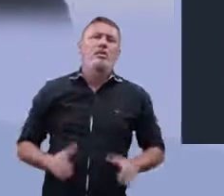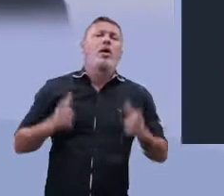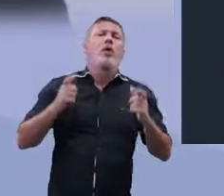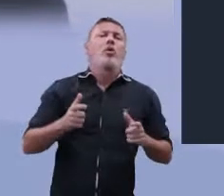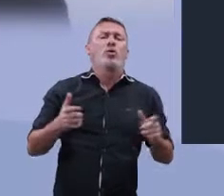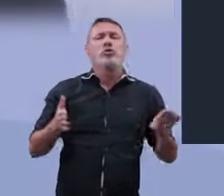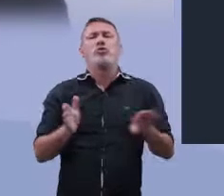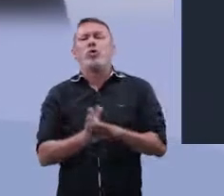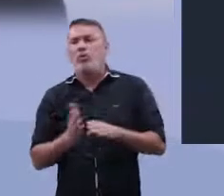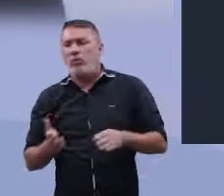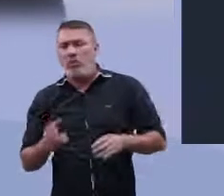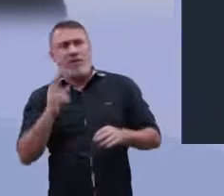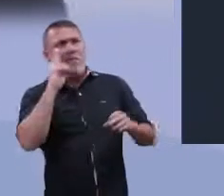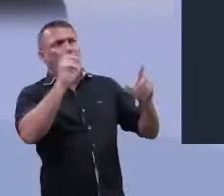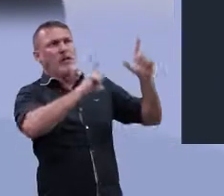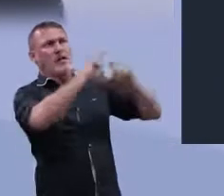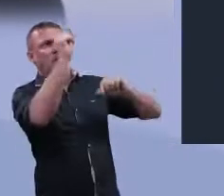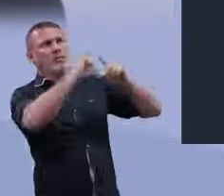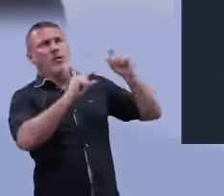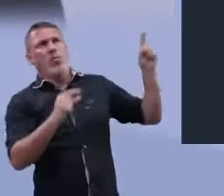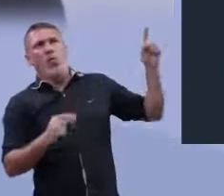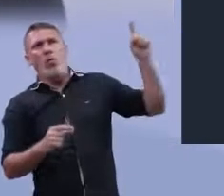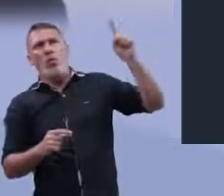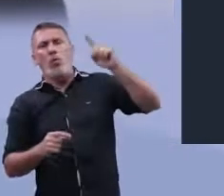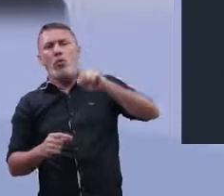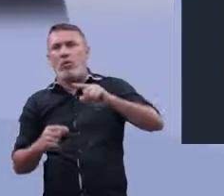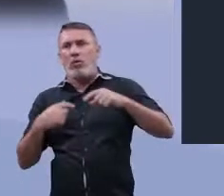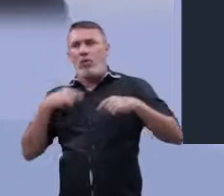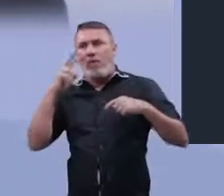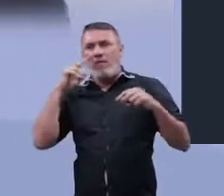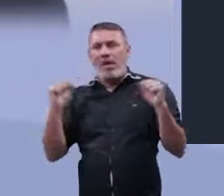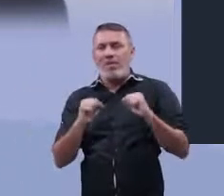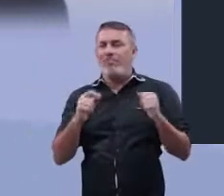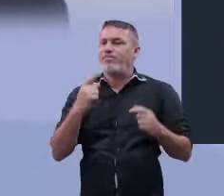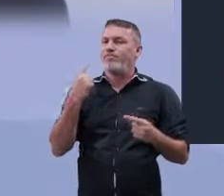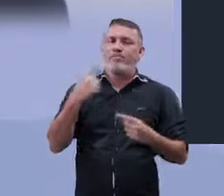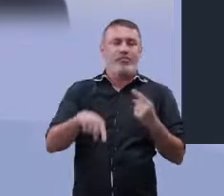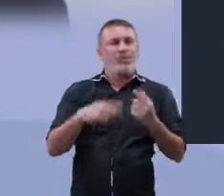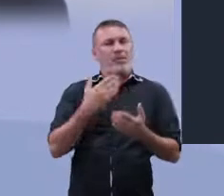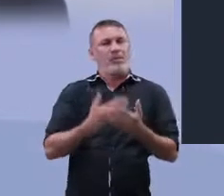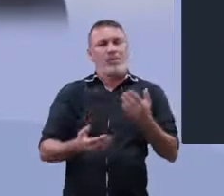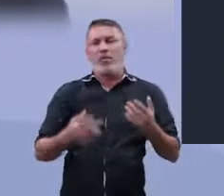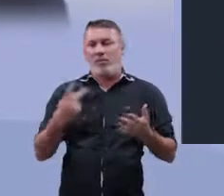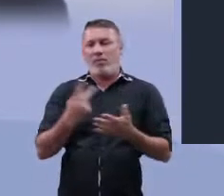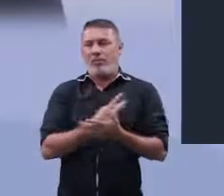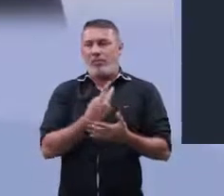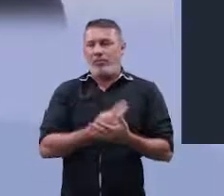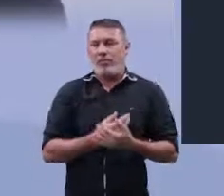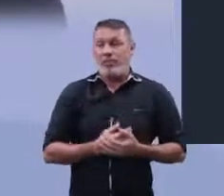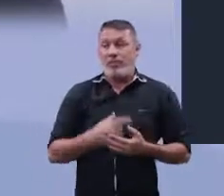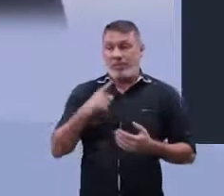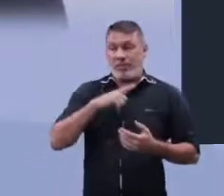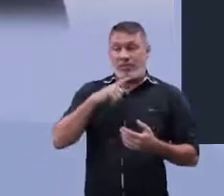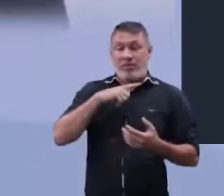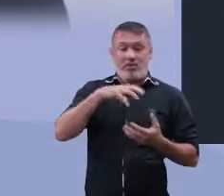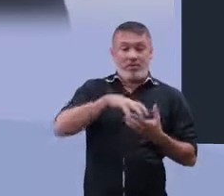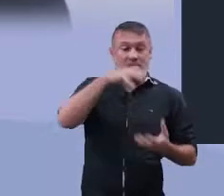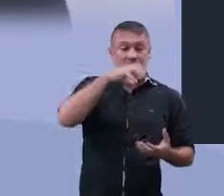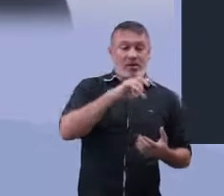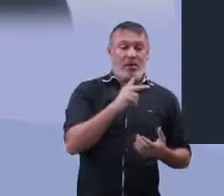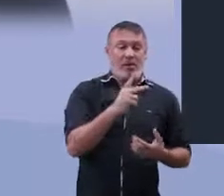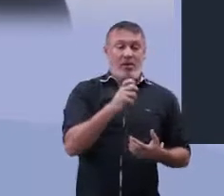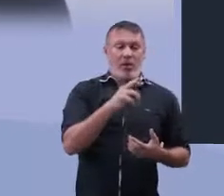de nascer? Vimos sua estrela no Oriente e viemos adorá-lo. Quer dizer, pegou mal, muito mal. O velho Herodes, que